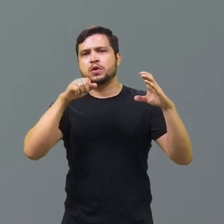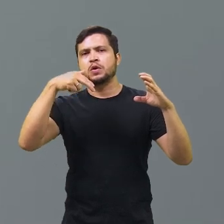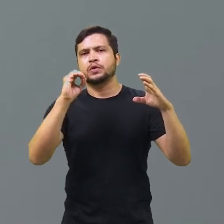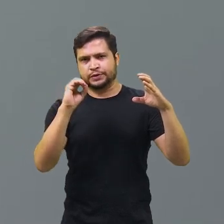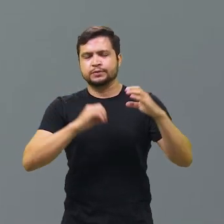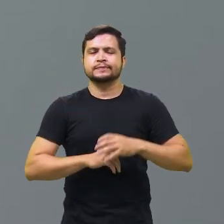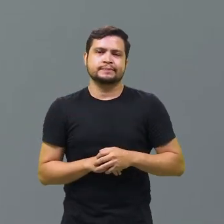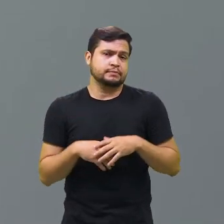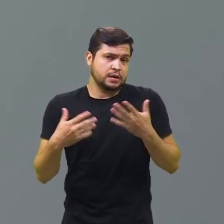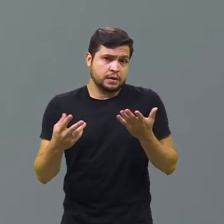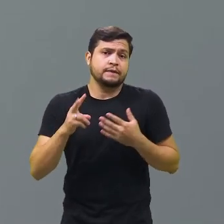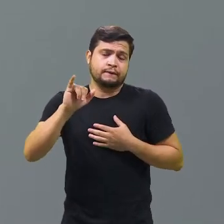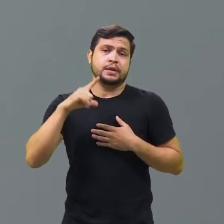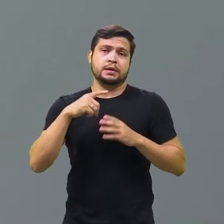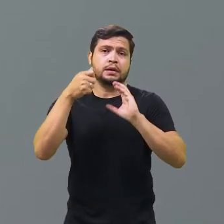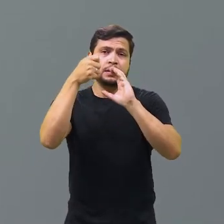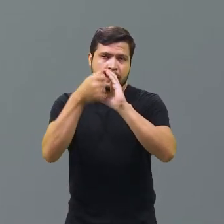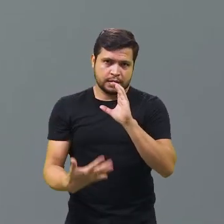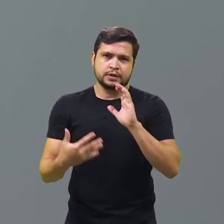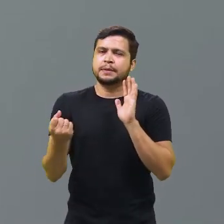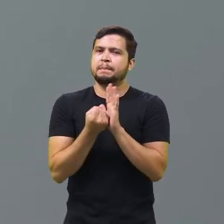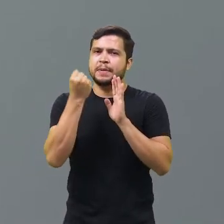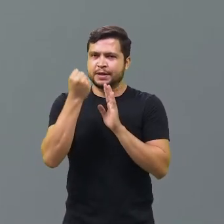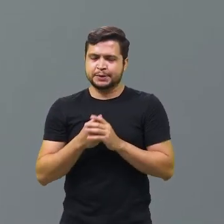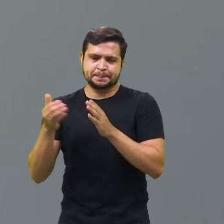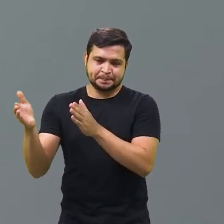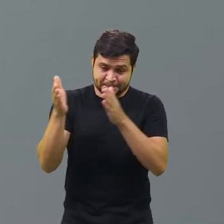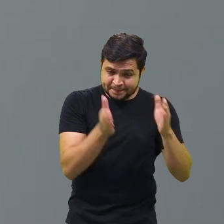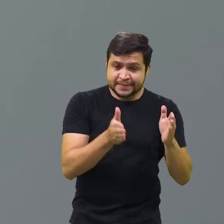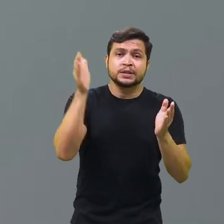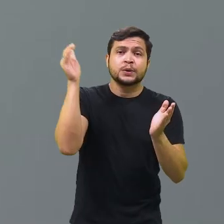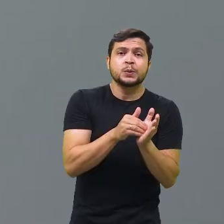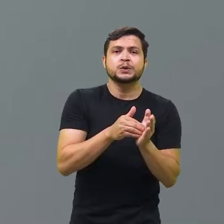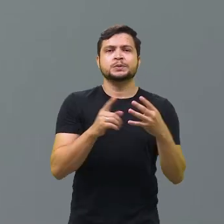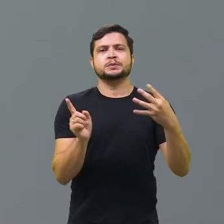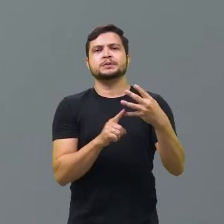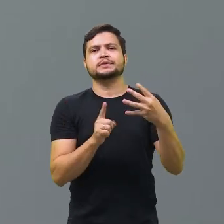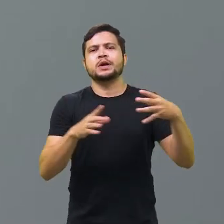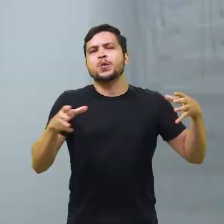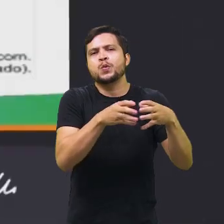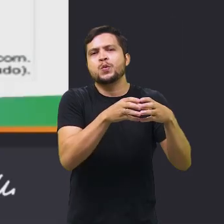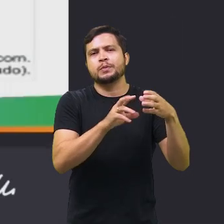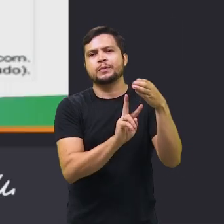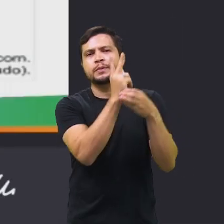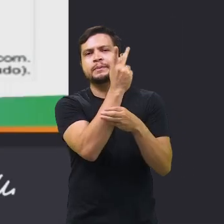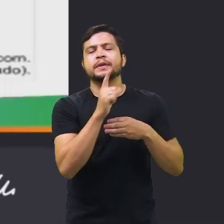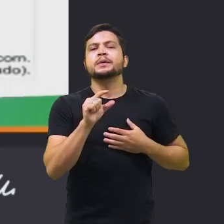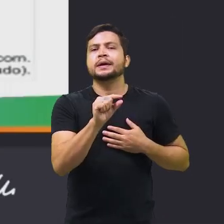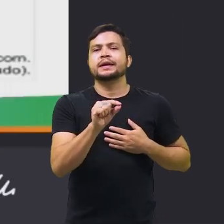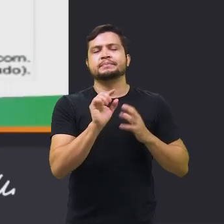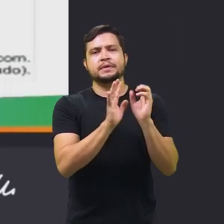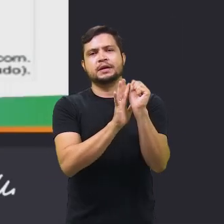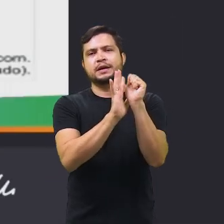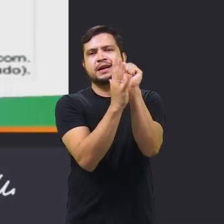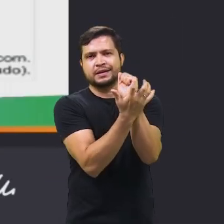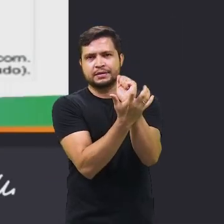ter essas características aqui marcantes. O último grupo são as angiospermas, que é esse grupo fantástico que a